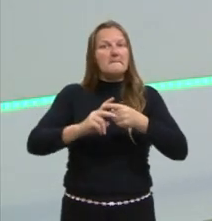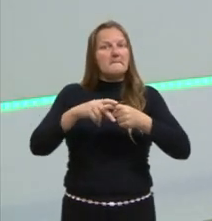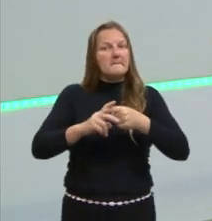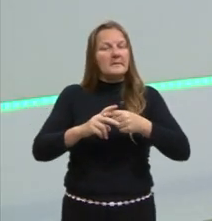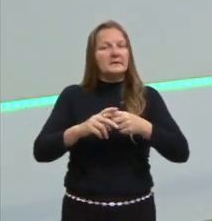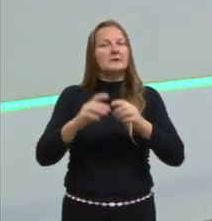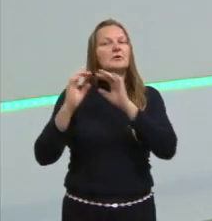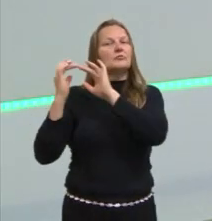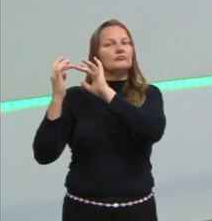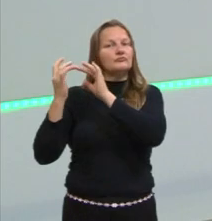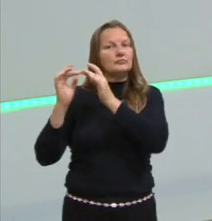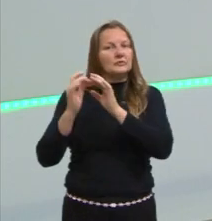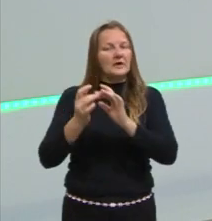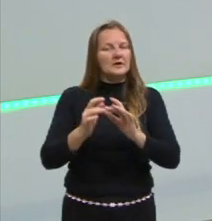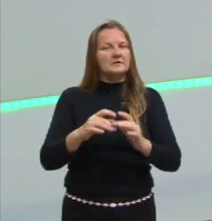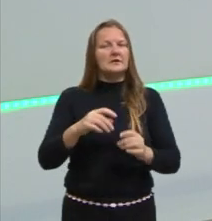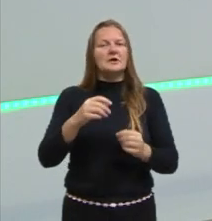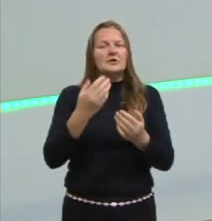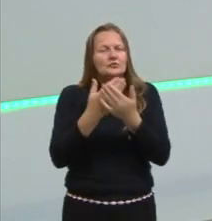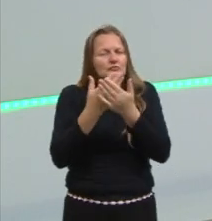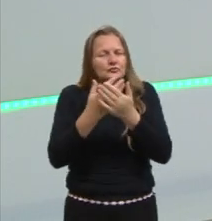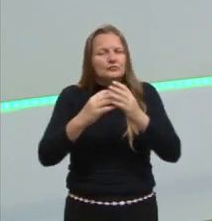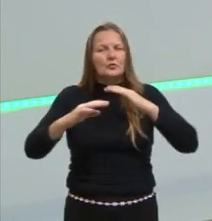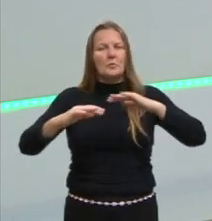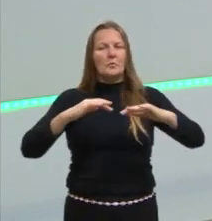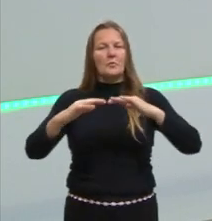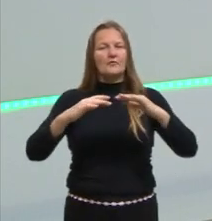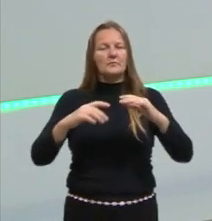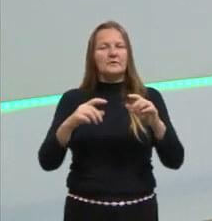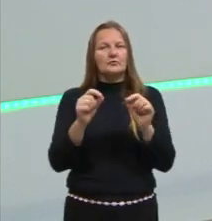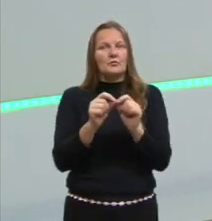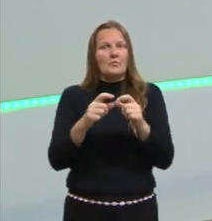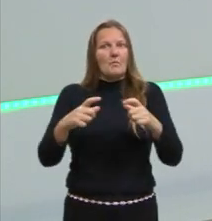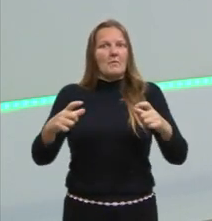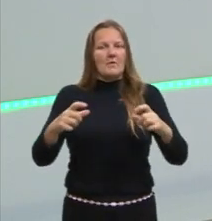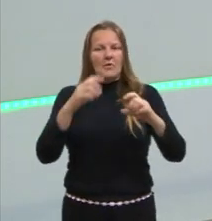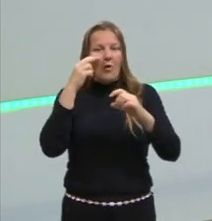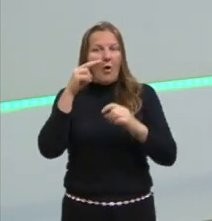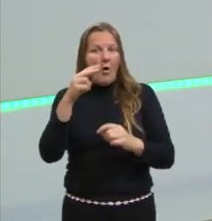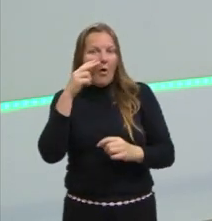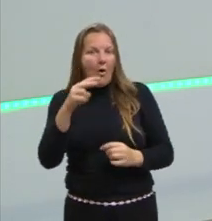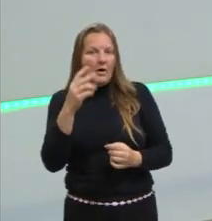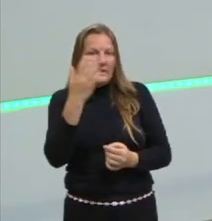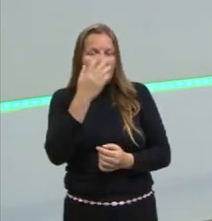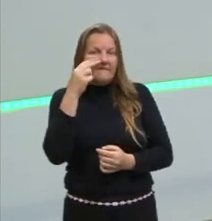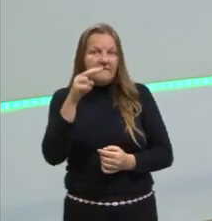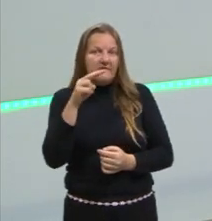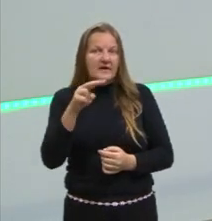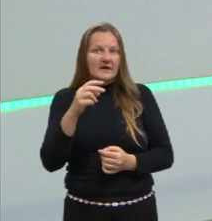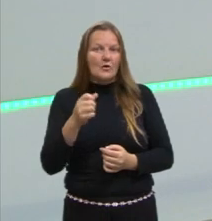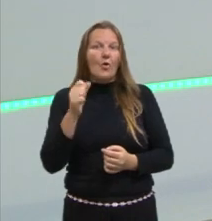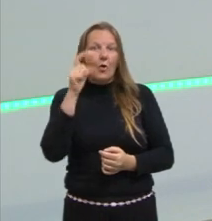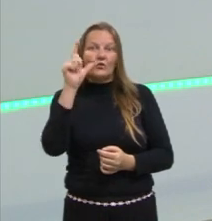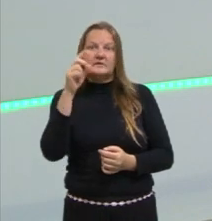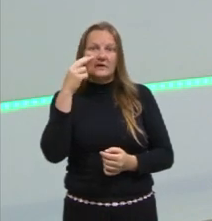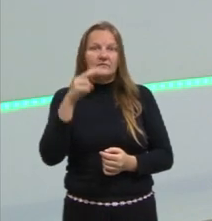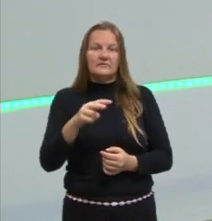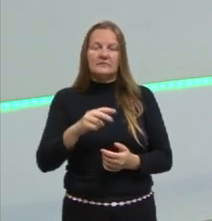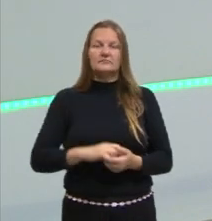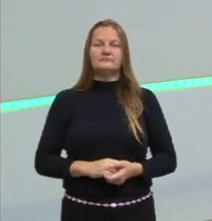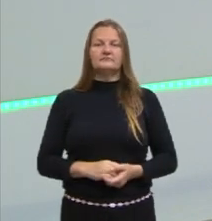é onde a gente está falando do movimento de Corpos macroscópicos né são corpos então que a gente consegue visualizar em tamanho